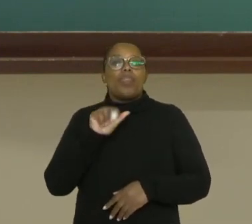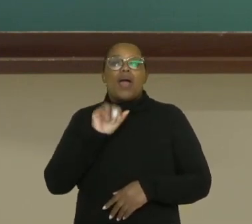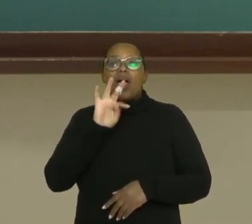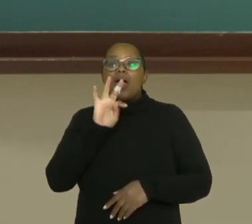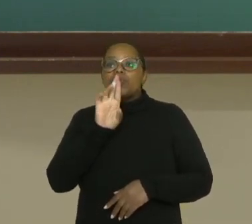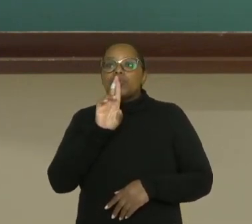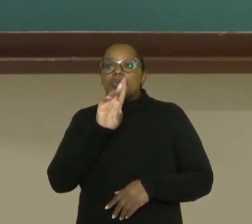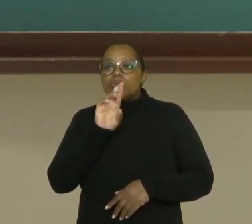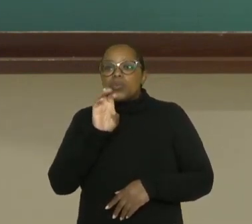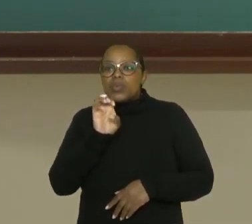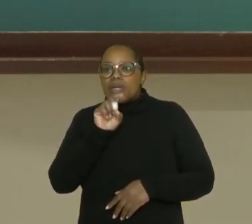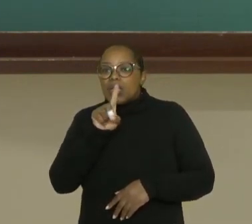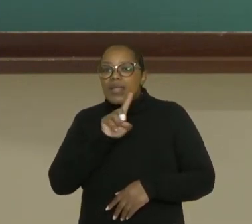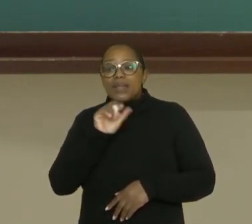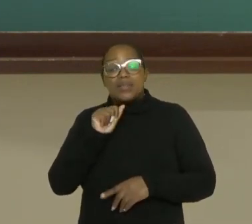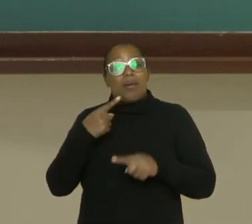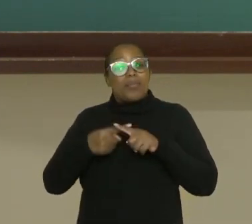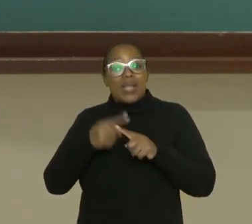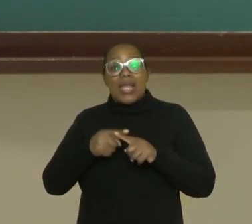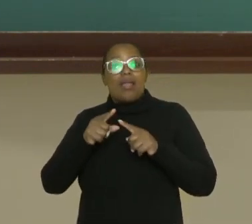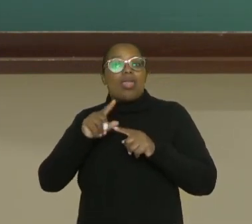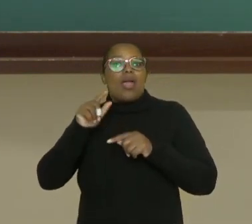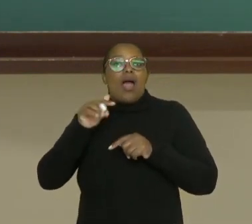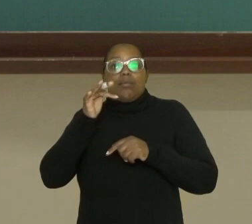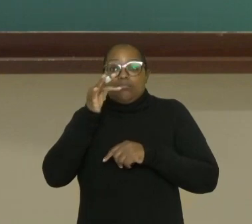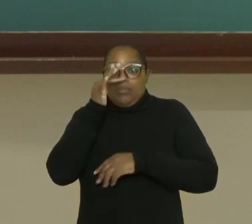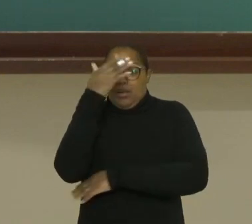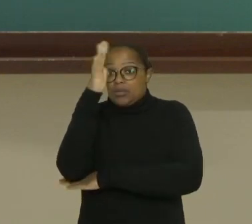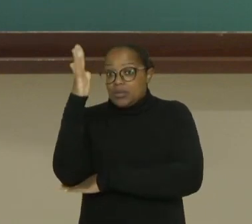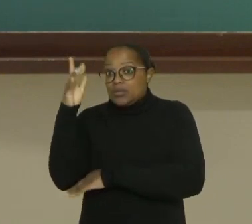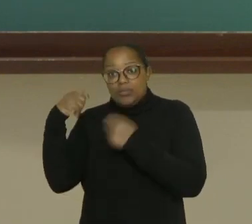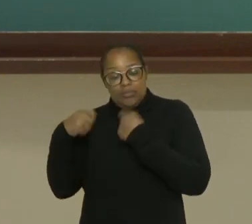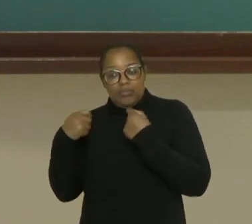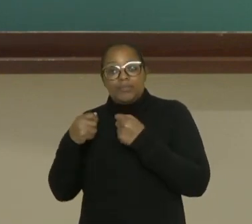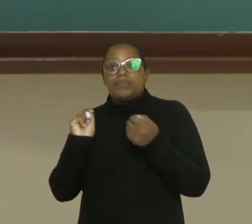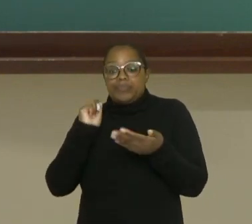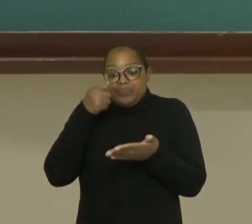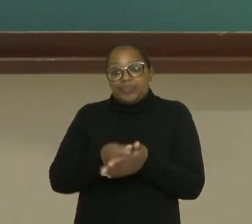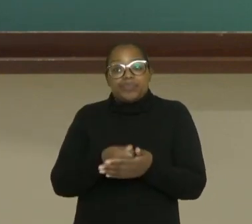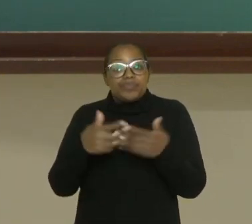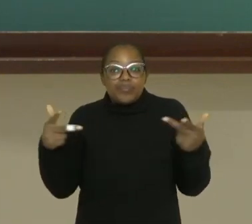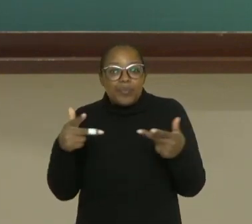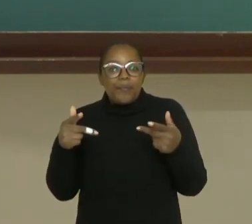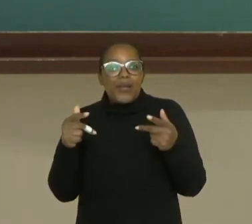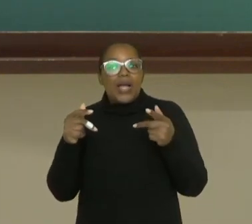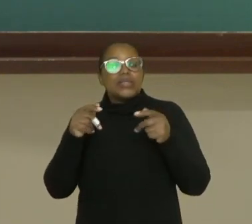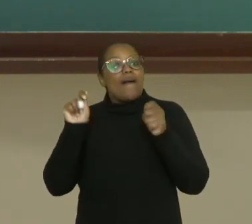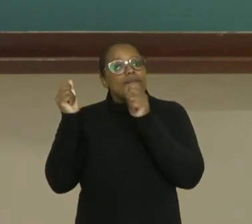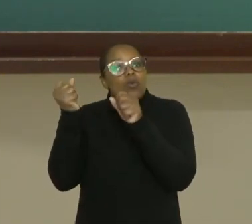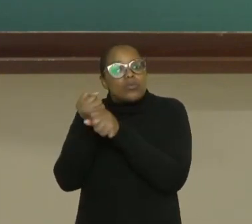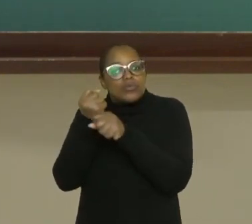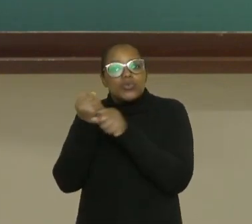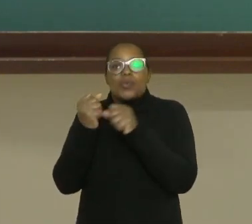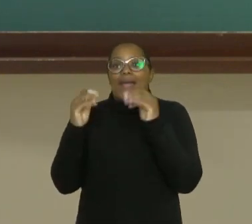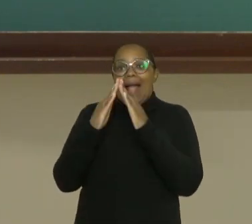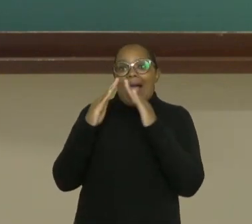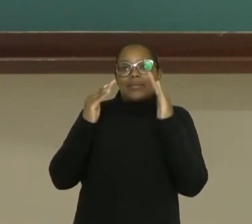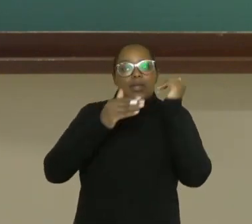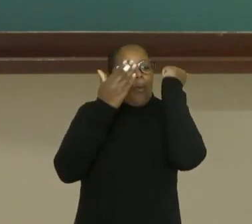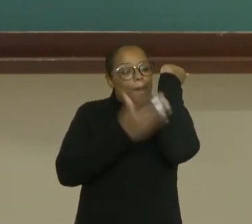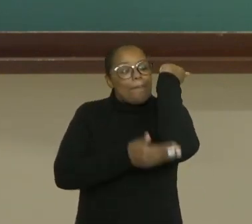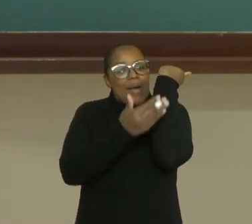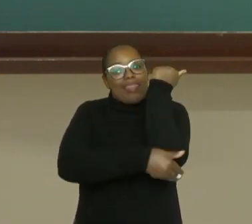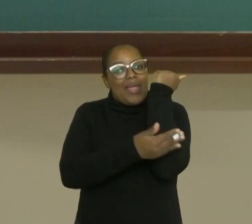seus alimentos, sua caça, a matéria-prima para suas casas, mas eles reconhecem a importância